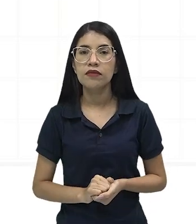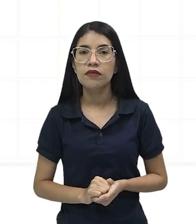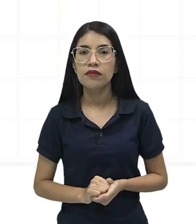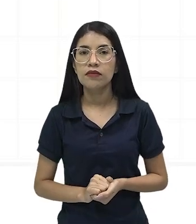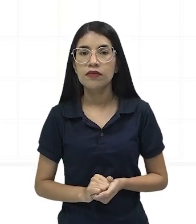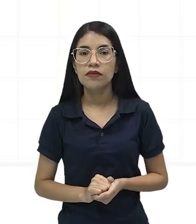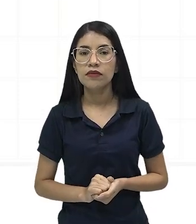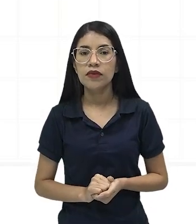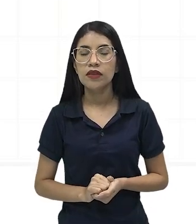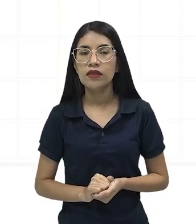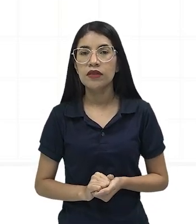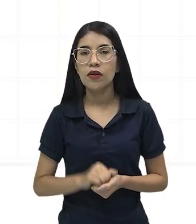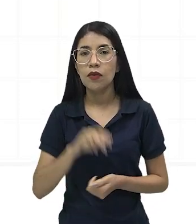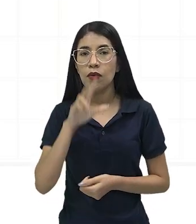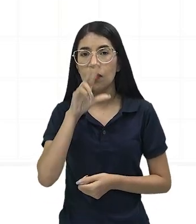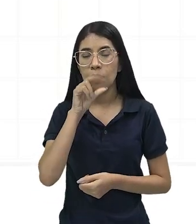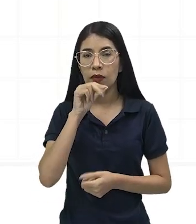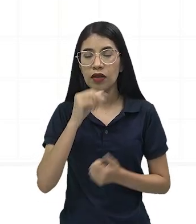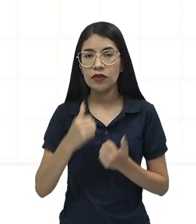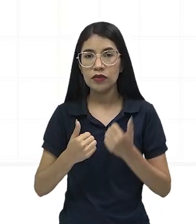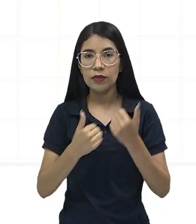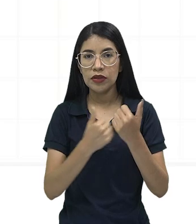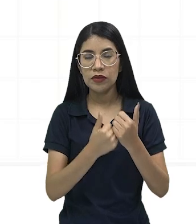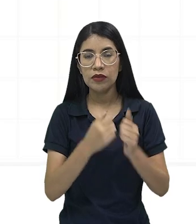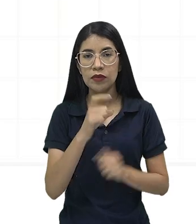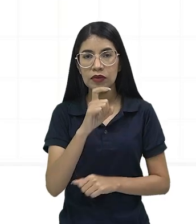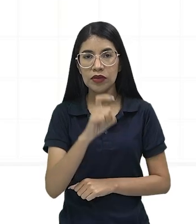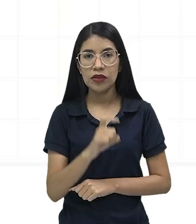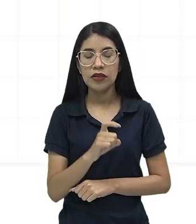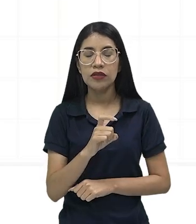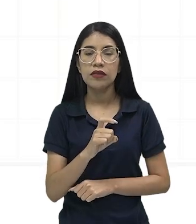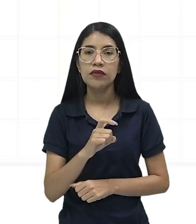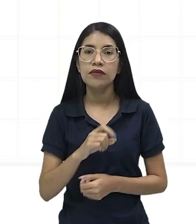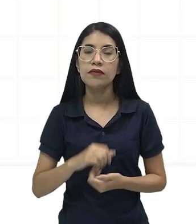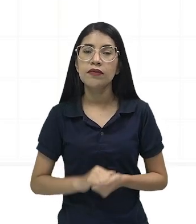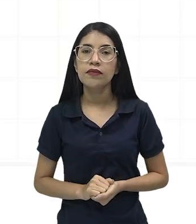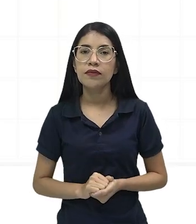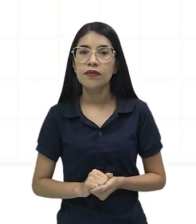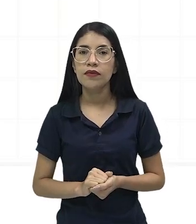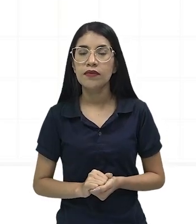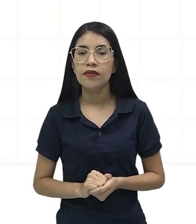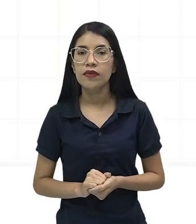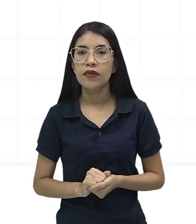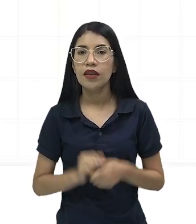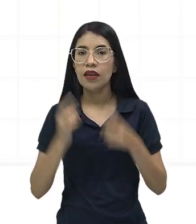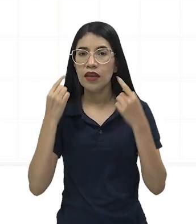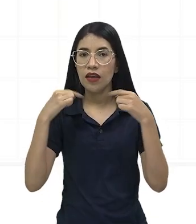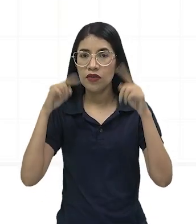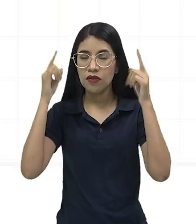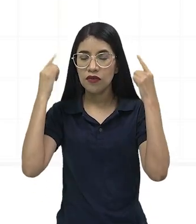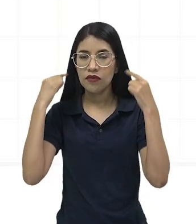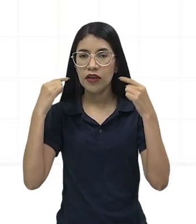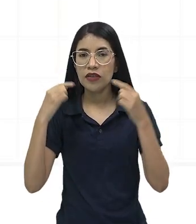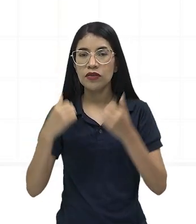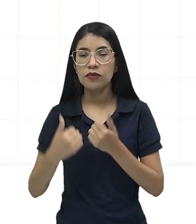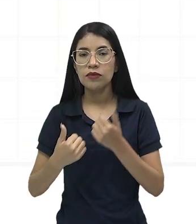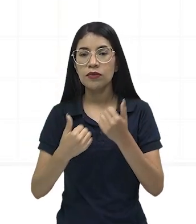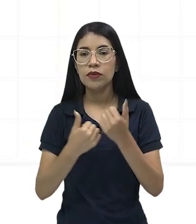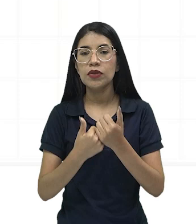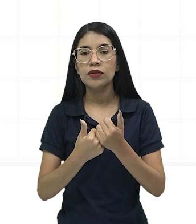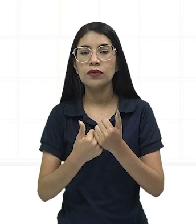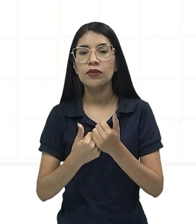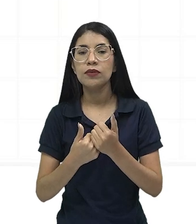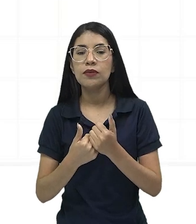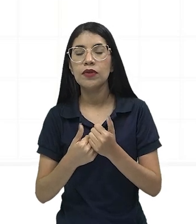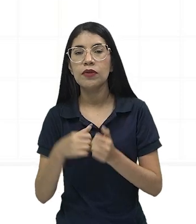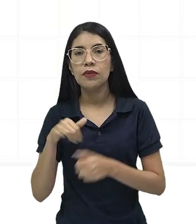você diz, você trocou pela variável x, que é um caractere, né? Pegou as ovelhas que vieram depois